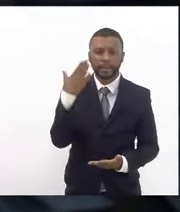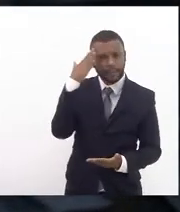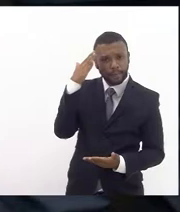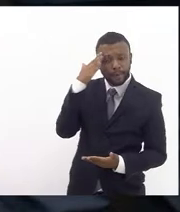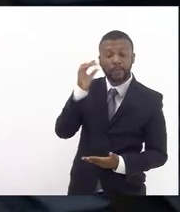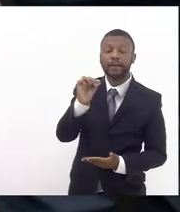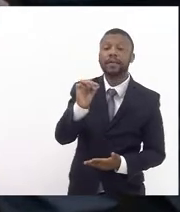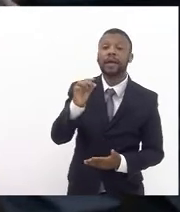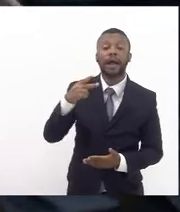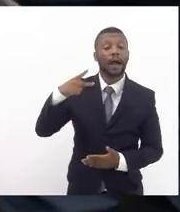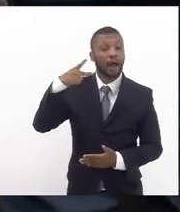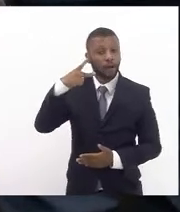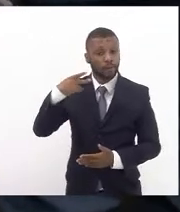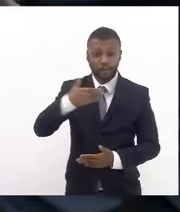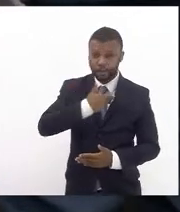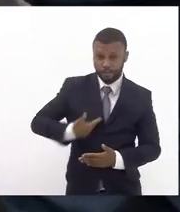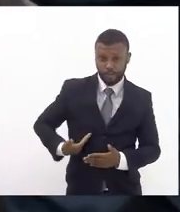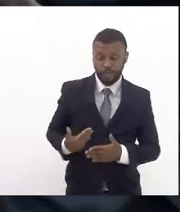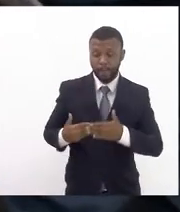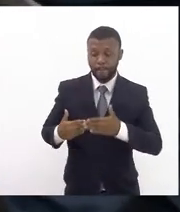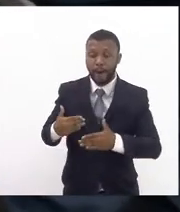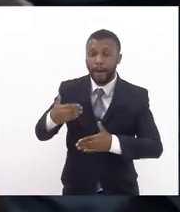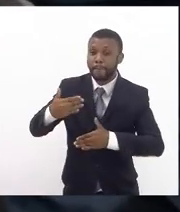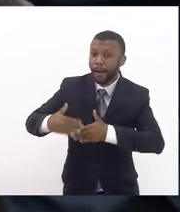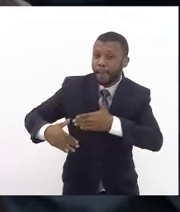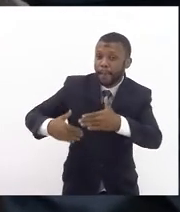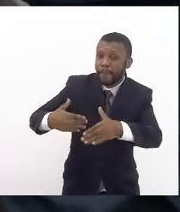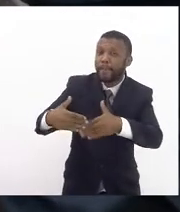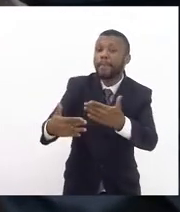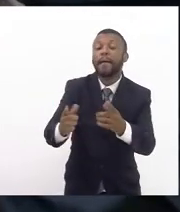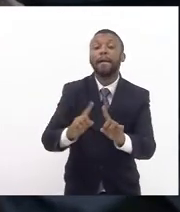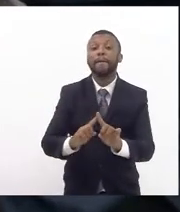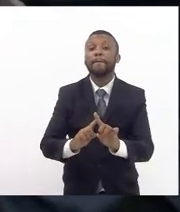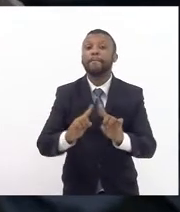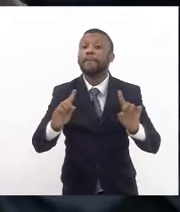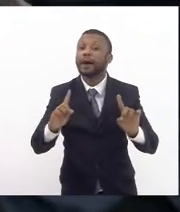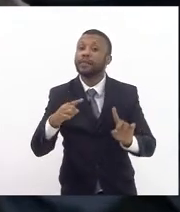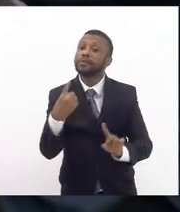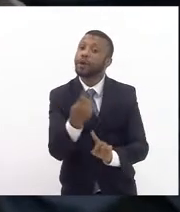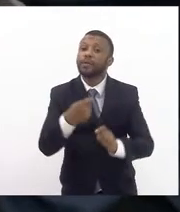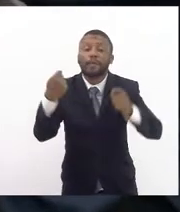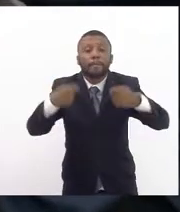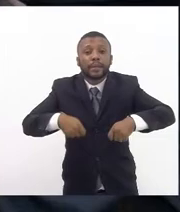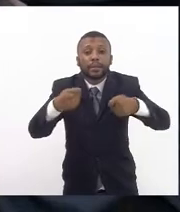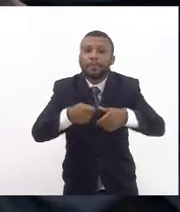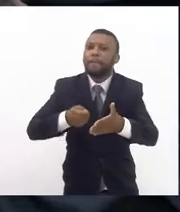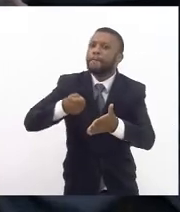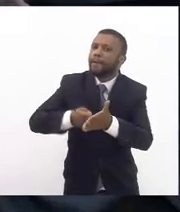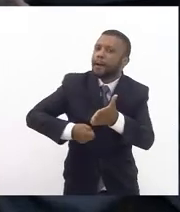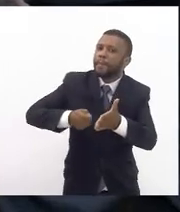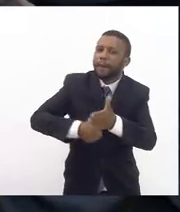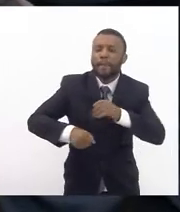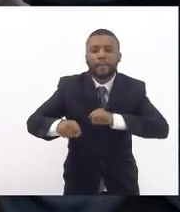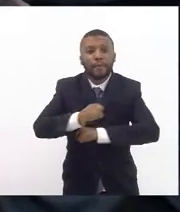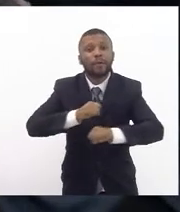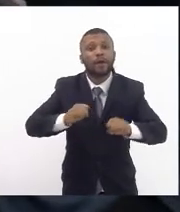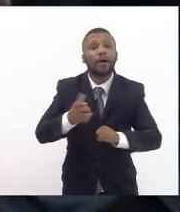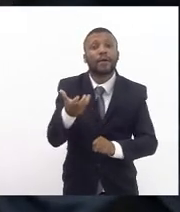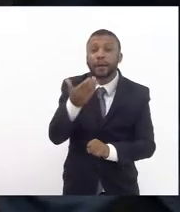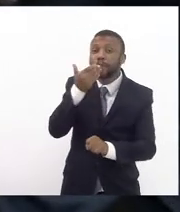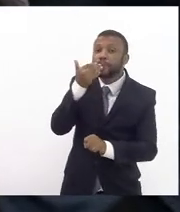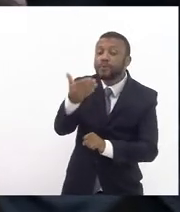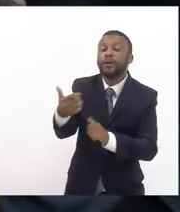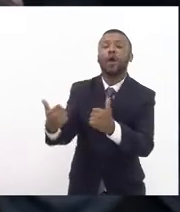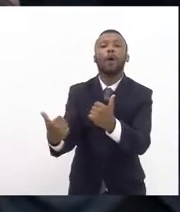as políticas públicas vêm avançando, mas precisamos lutar, presidente. Eu queria aqui falar no expediente para pedir o